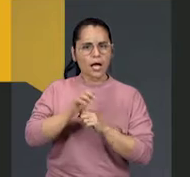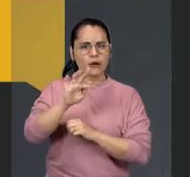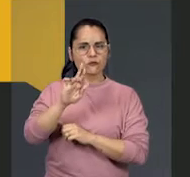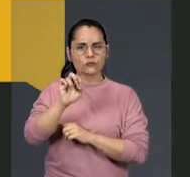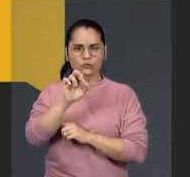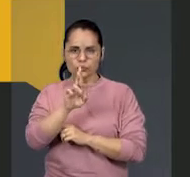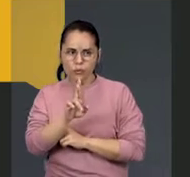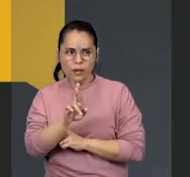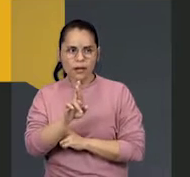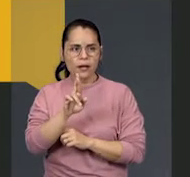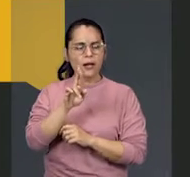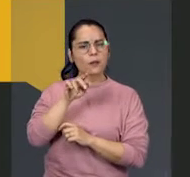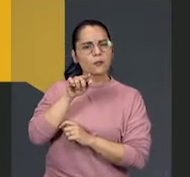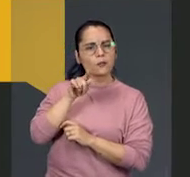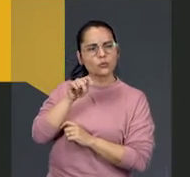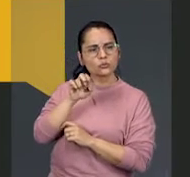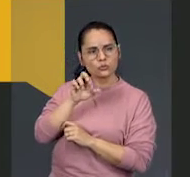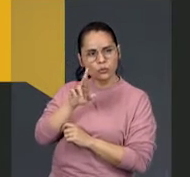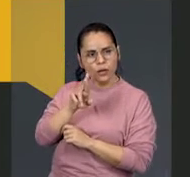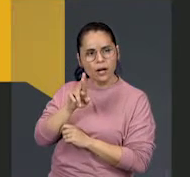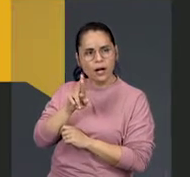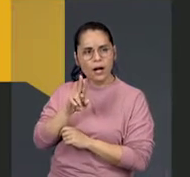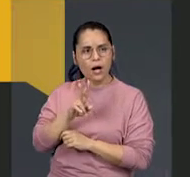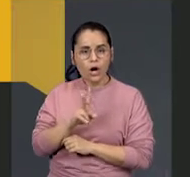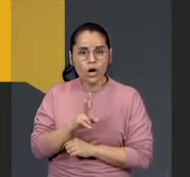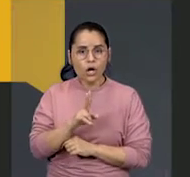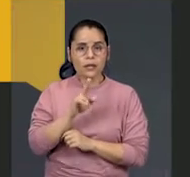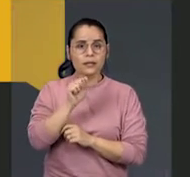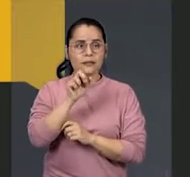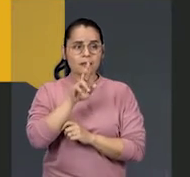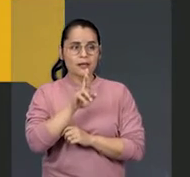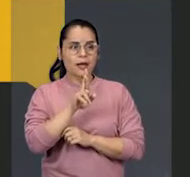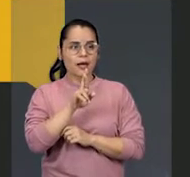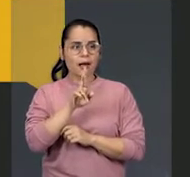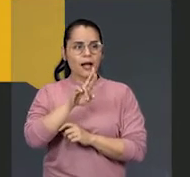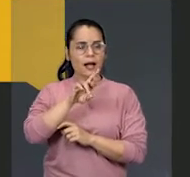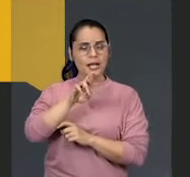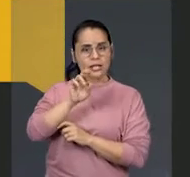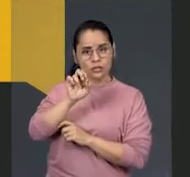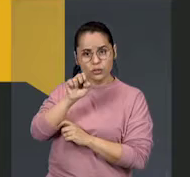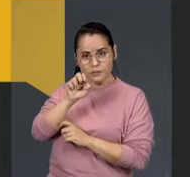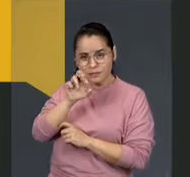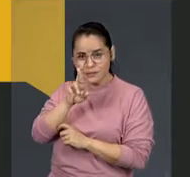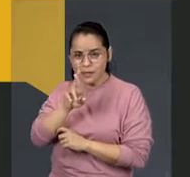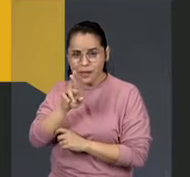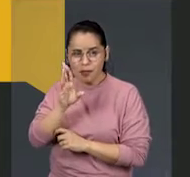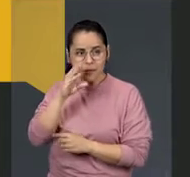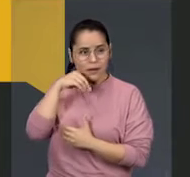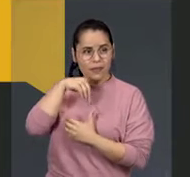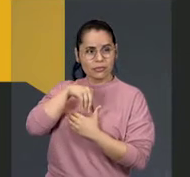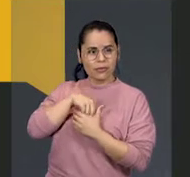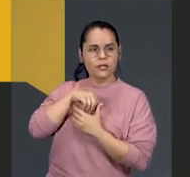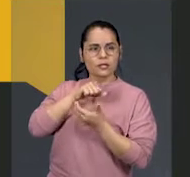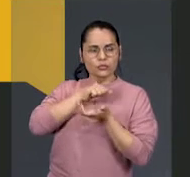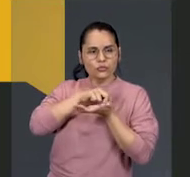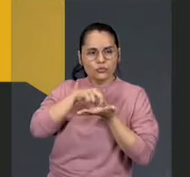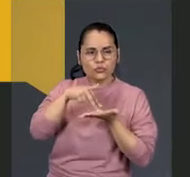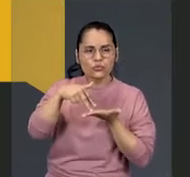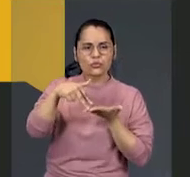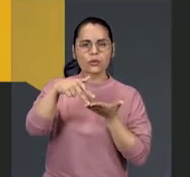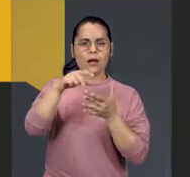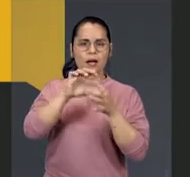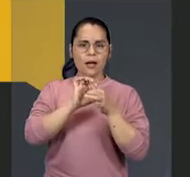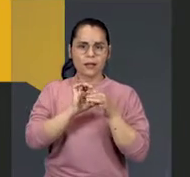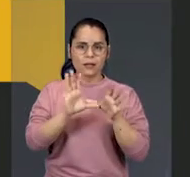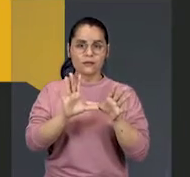flutuar, pontuar, cortar o ar, retorcer para dentro e o deslizar livre. Cada um